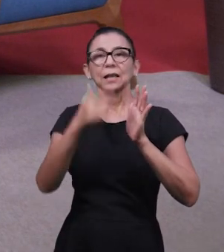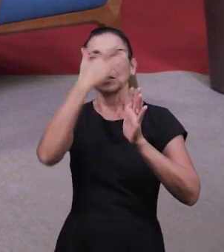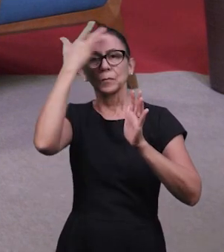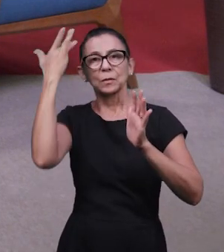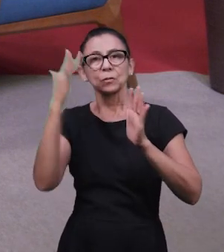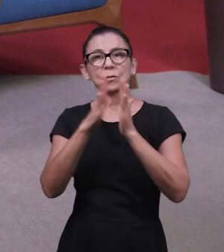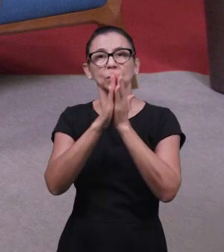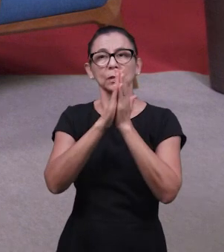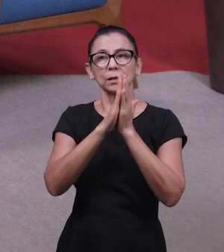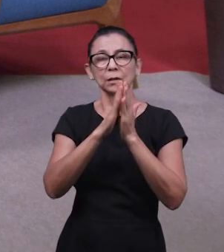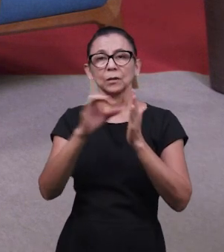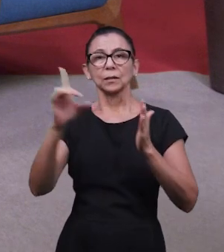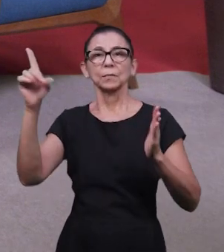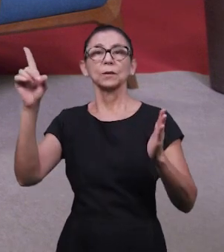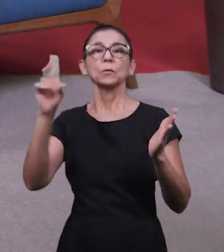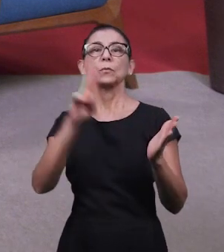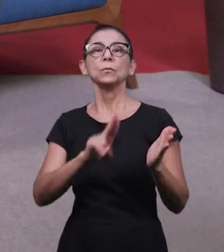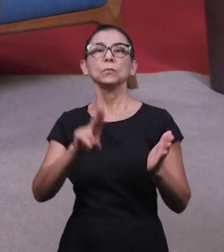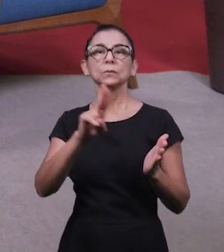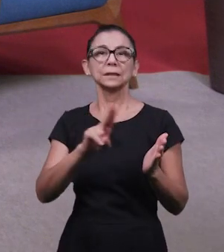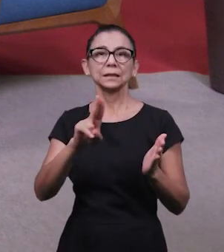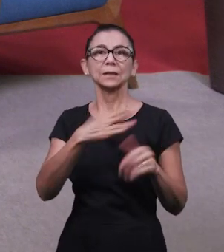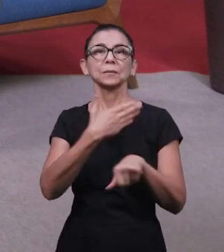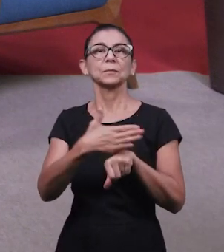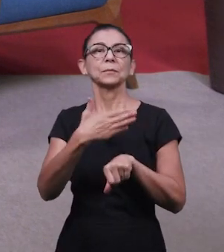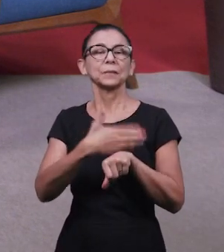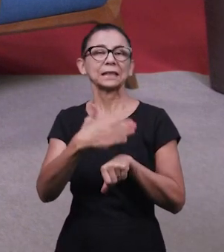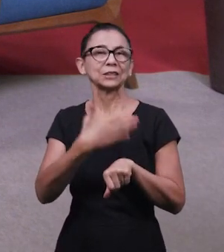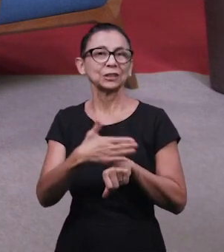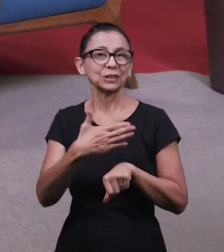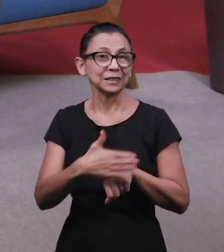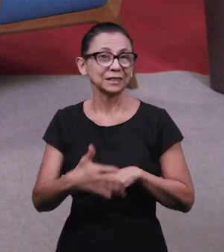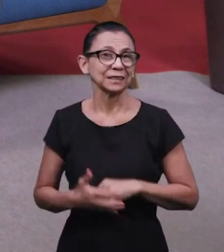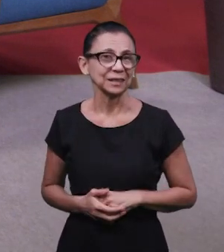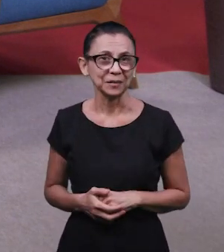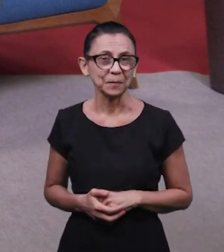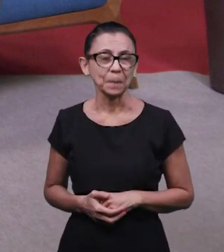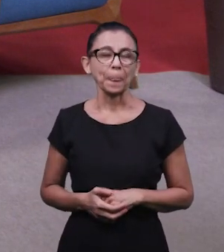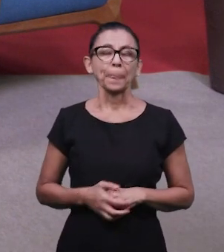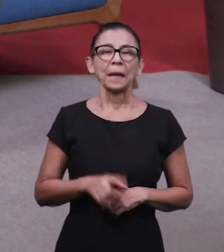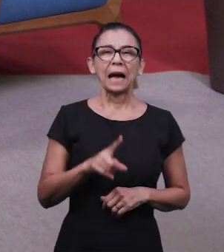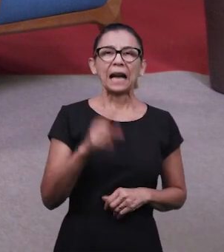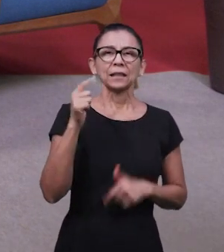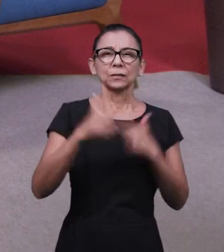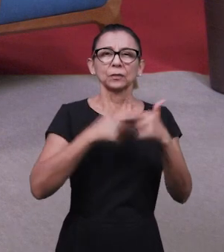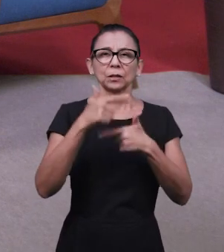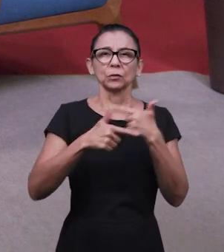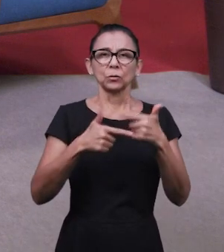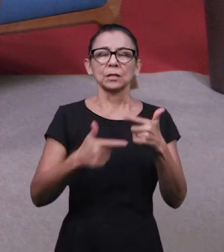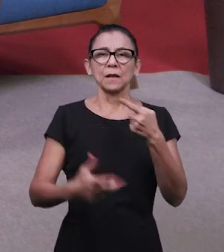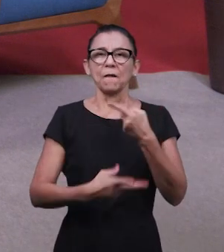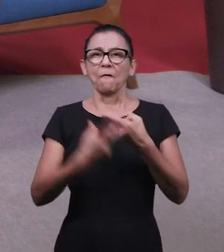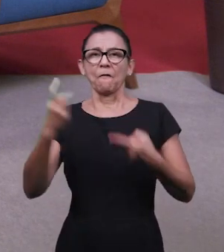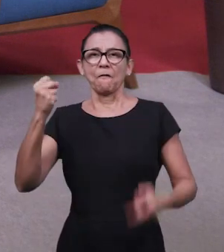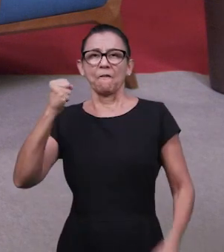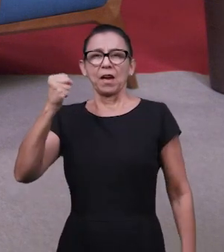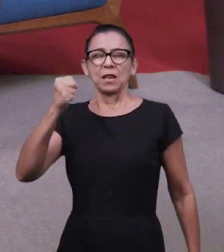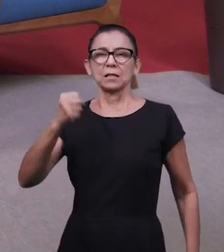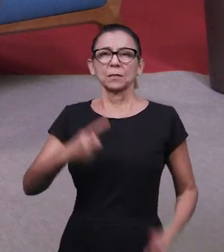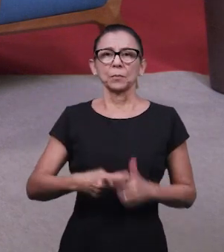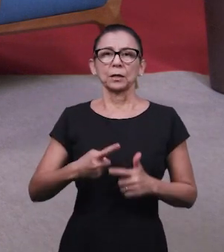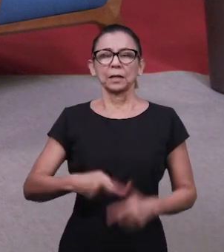fazendo extensivamente parte do corpo dele, é aquele que não apenas conhece a palavra, Vive, né? mas vive a Vive palavra, a palavra.